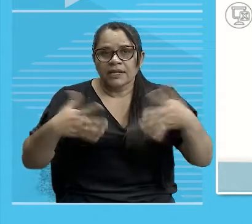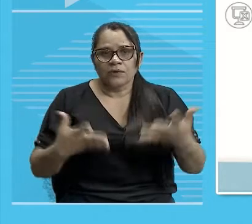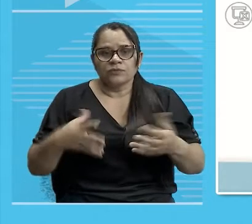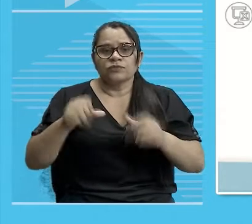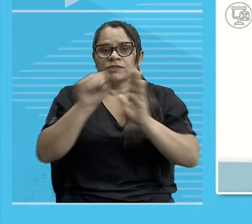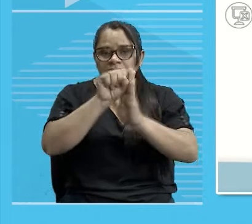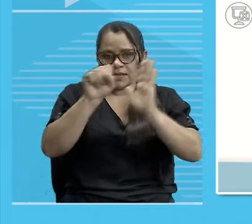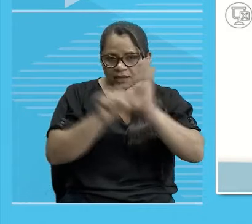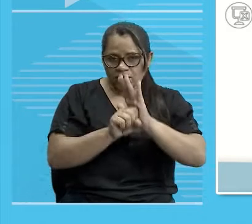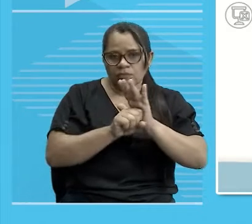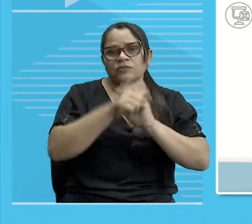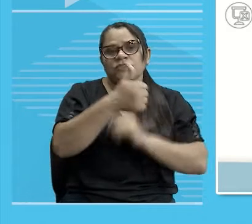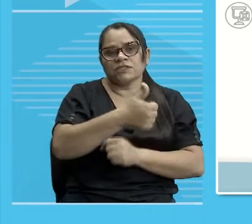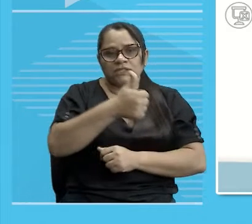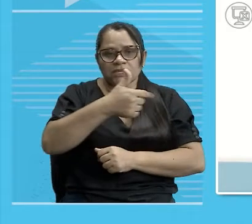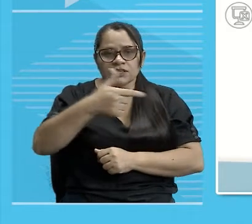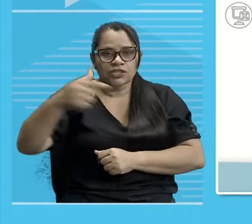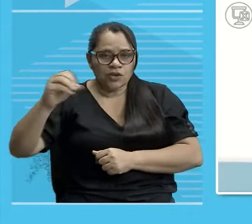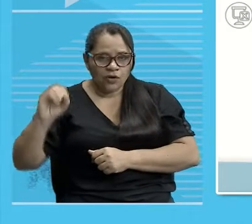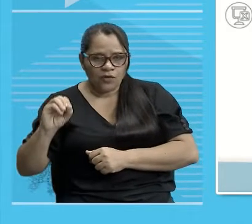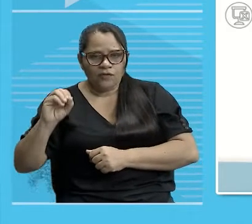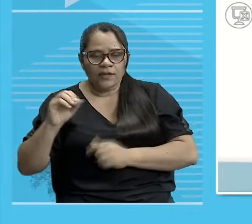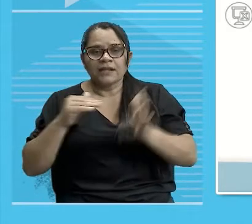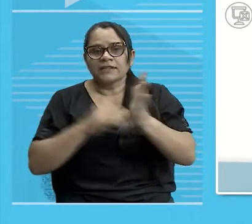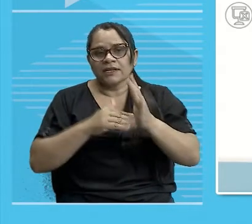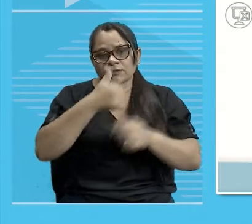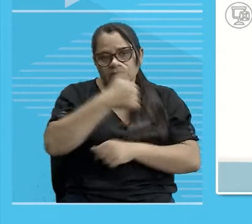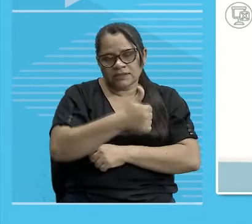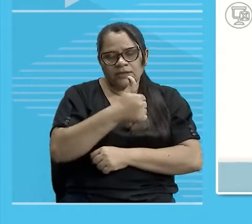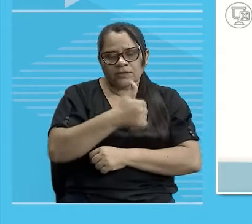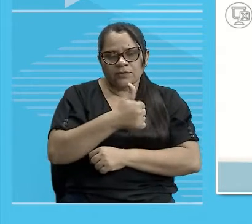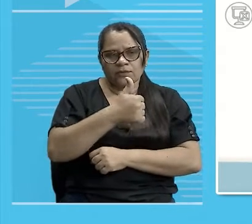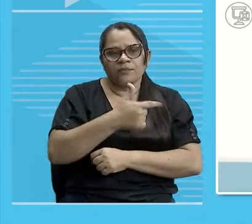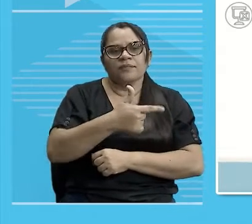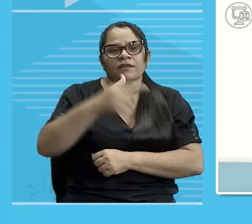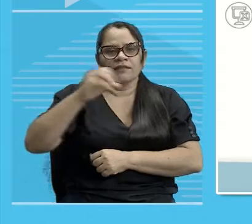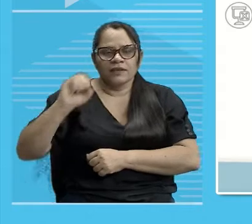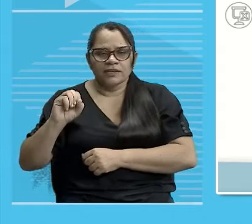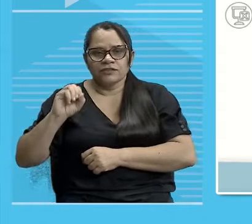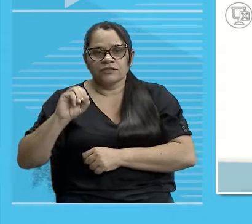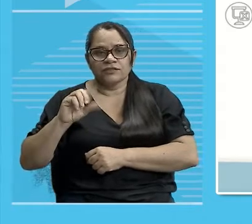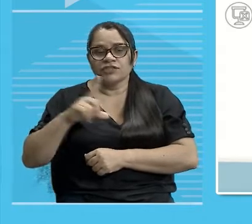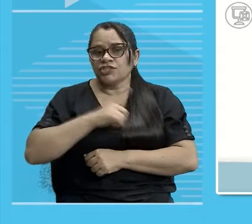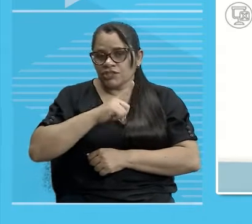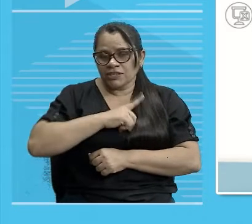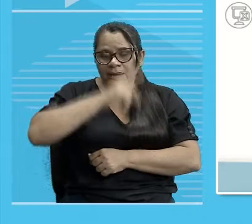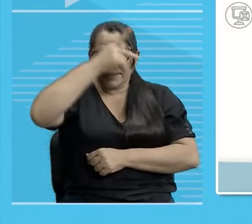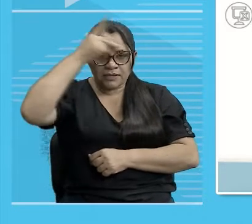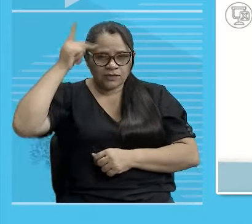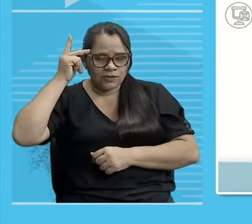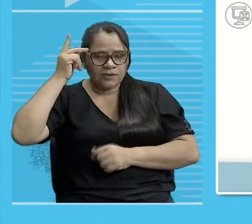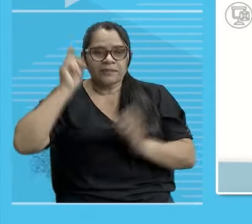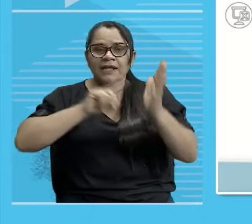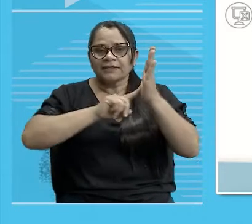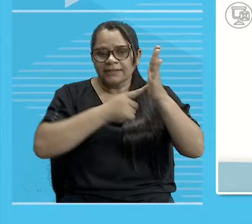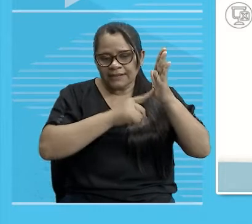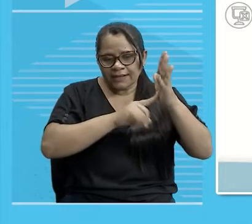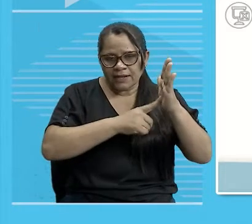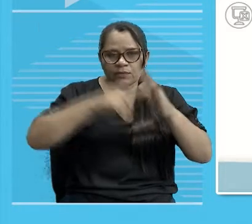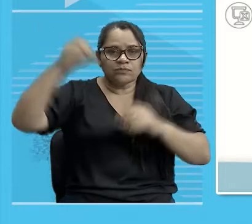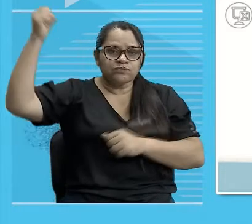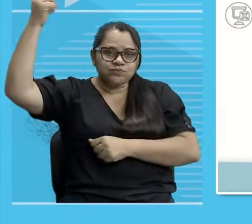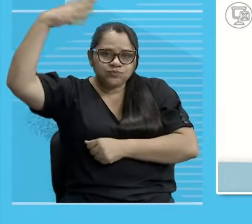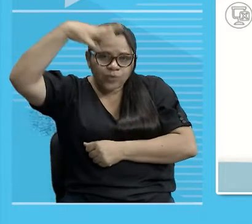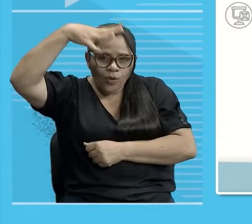por exemplo as pessoas que acendiam as luzes dos Posses eram pessoas pagas para noite